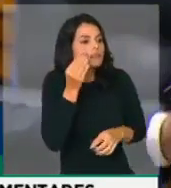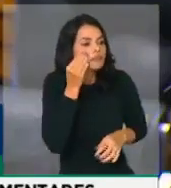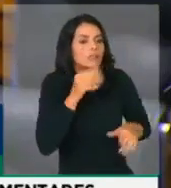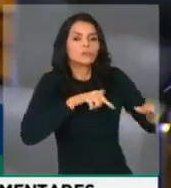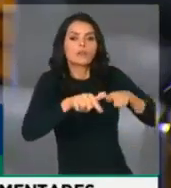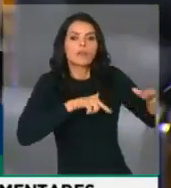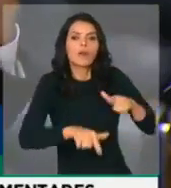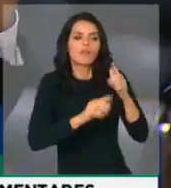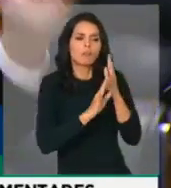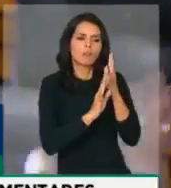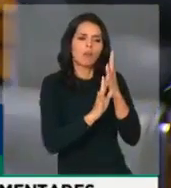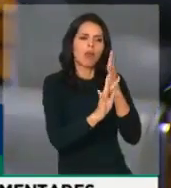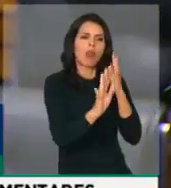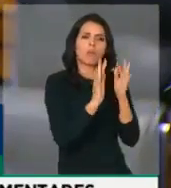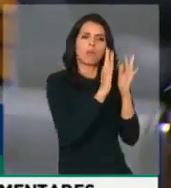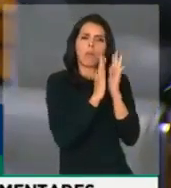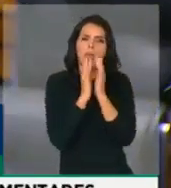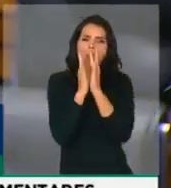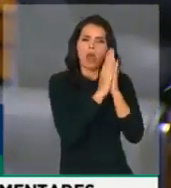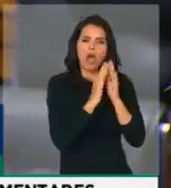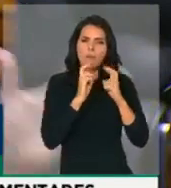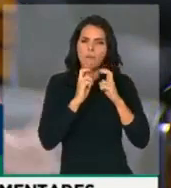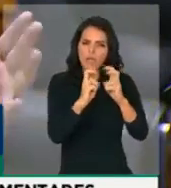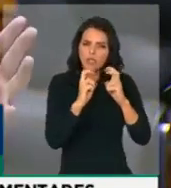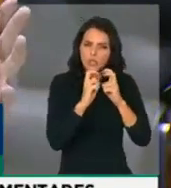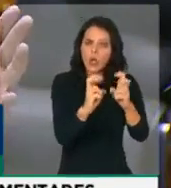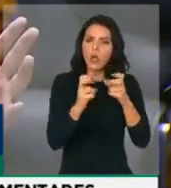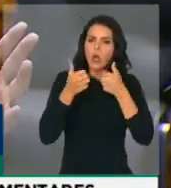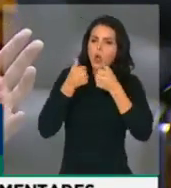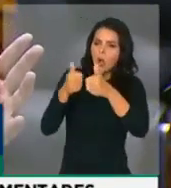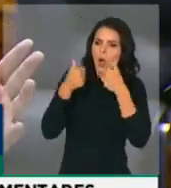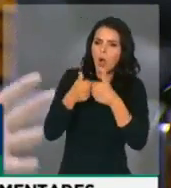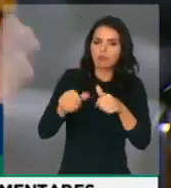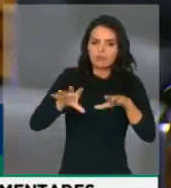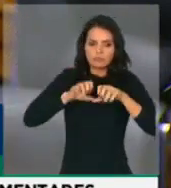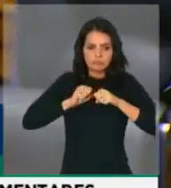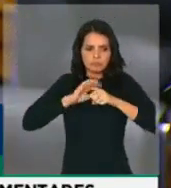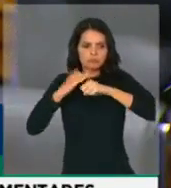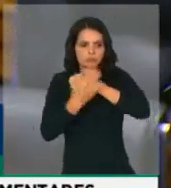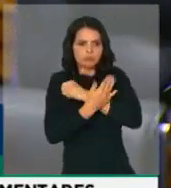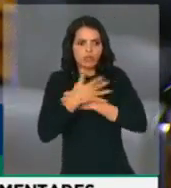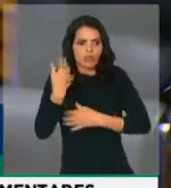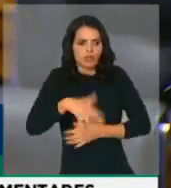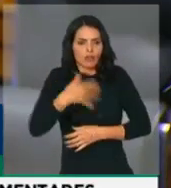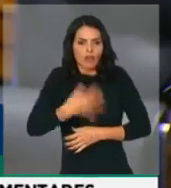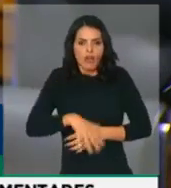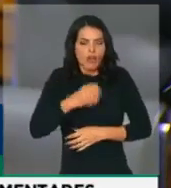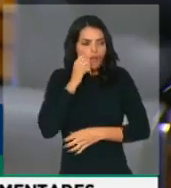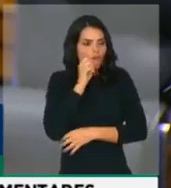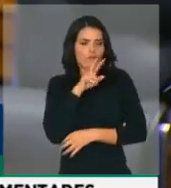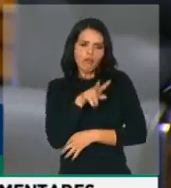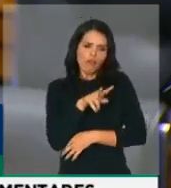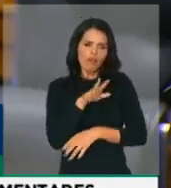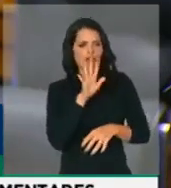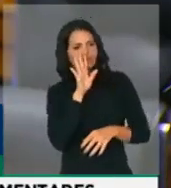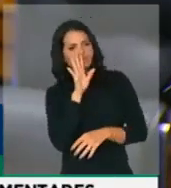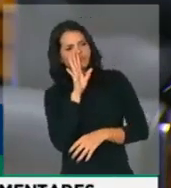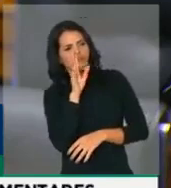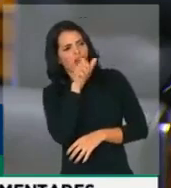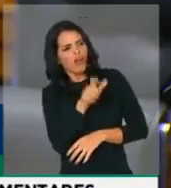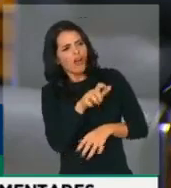nos milhares de ônibus e metrôs dessa cidade, sendo vítimas dessa contaminação, e olha para essa casa e vê a gente discutindo